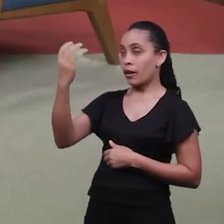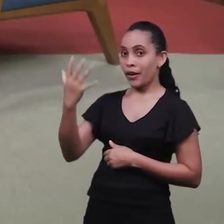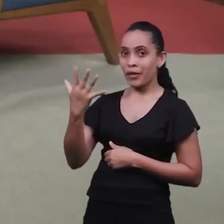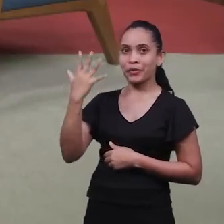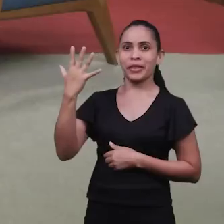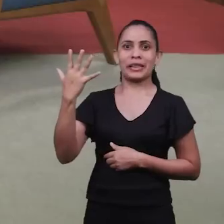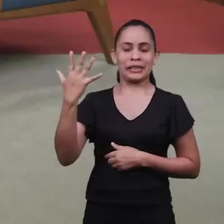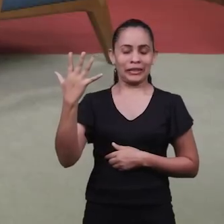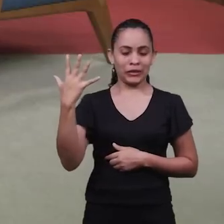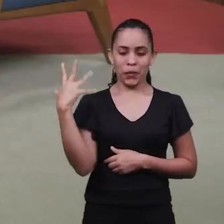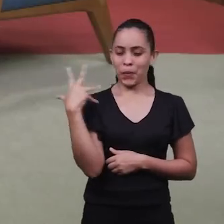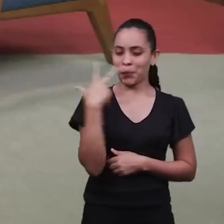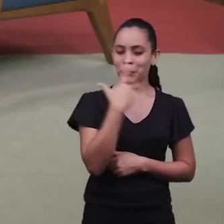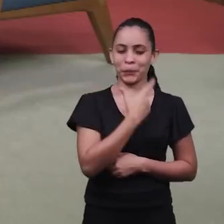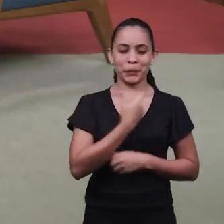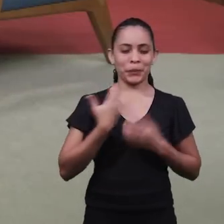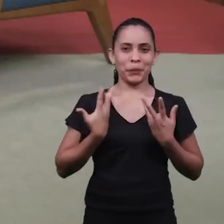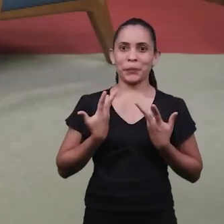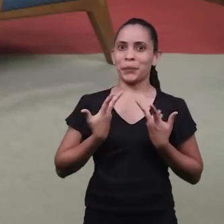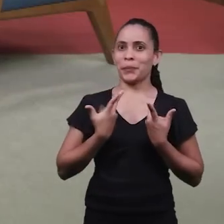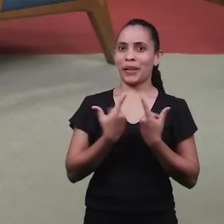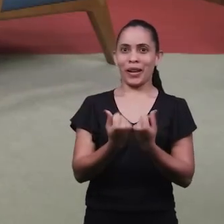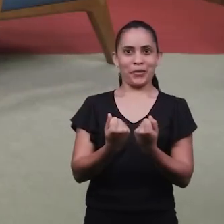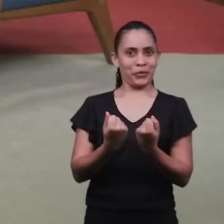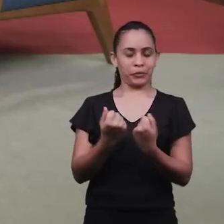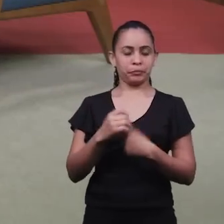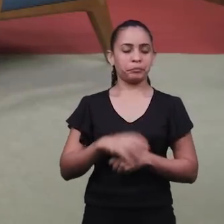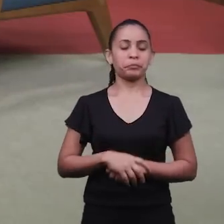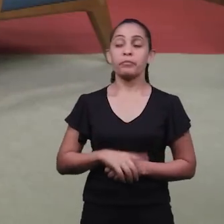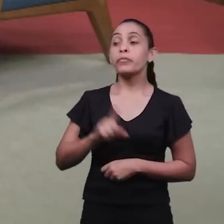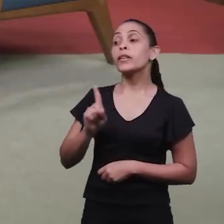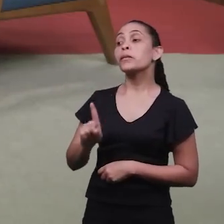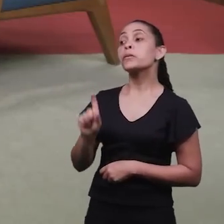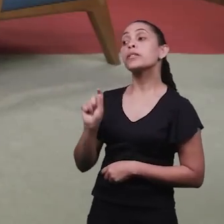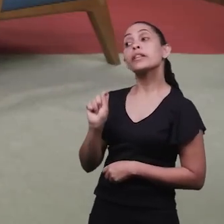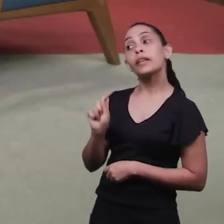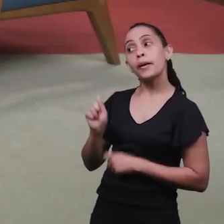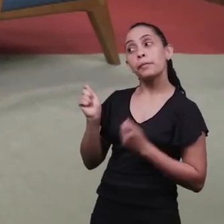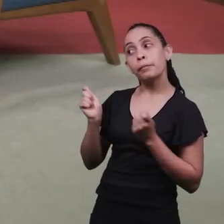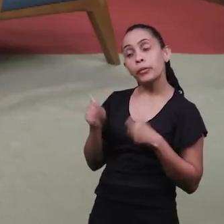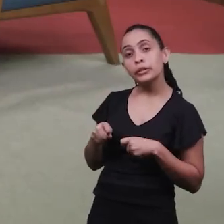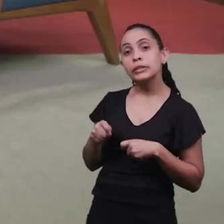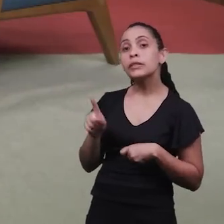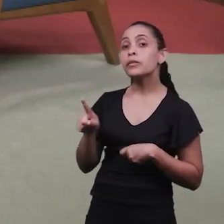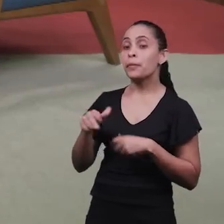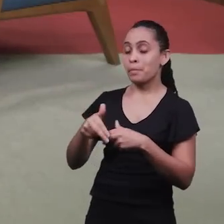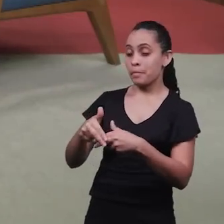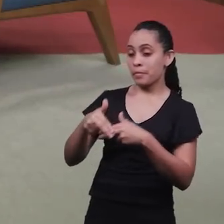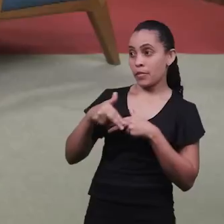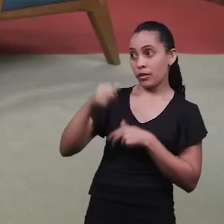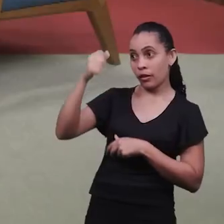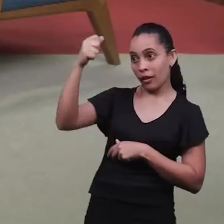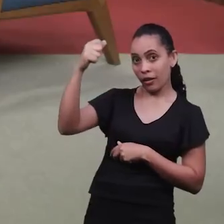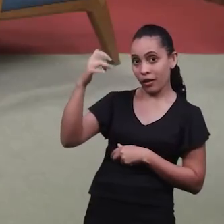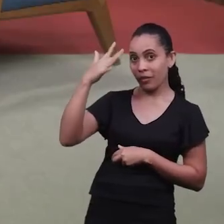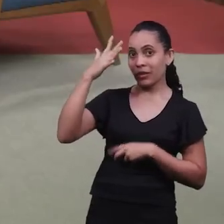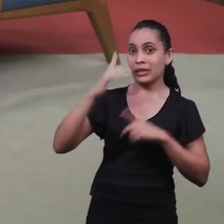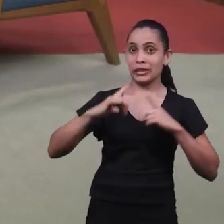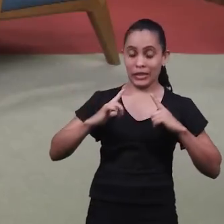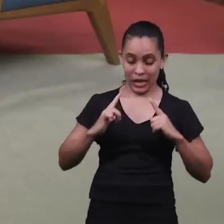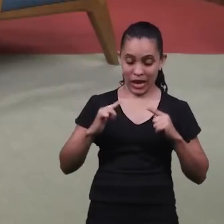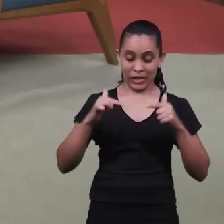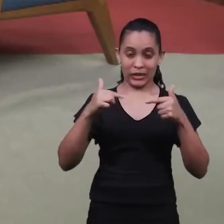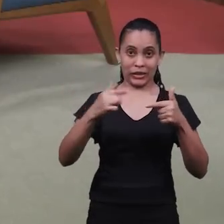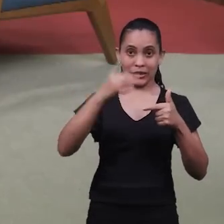beleza notável, uma outra dimensão, né, Daniel? O que só é possível pela revelação, a ação